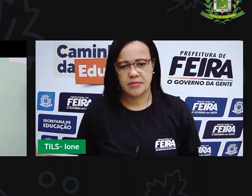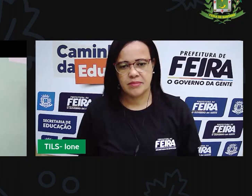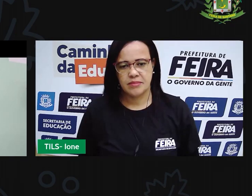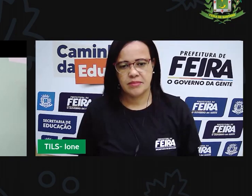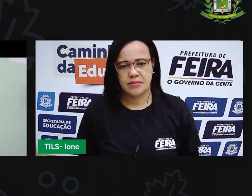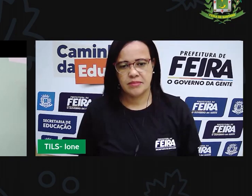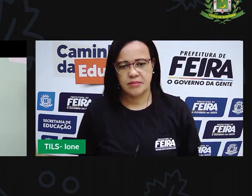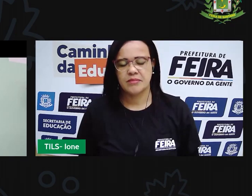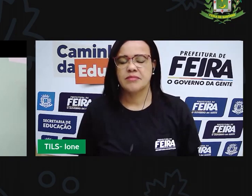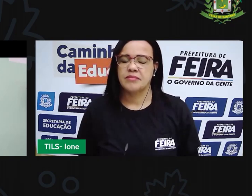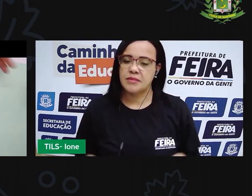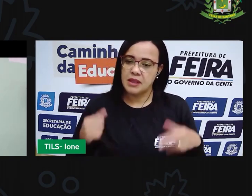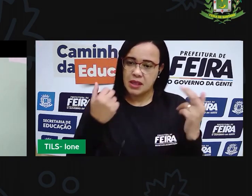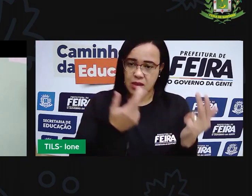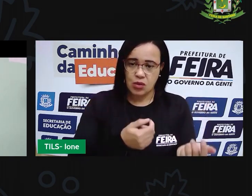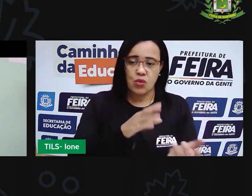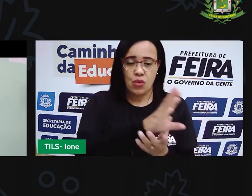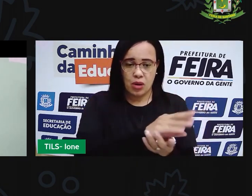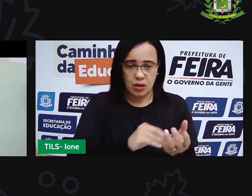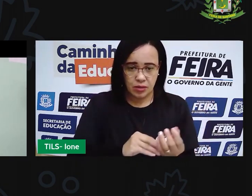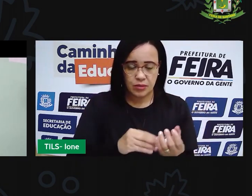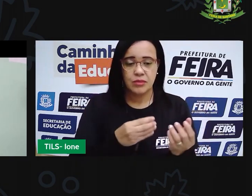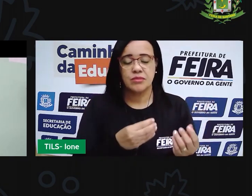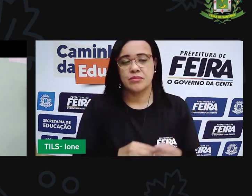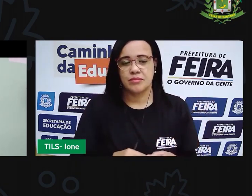Faça isso do outro lado também.